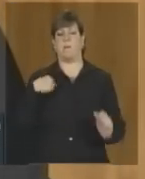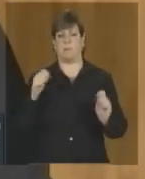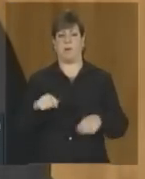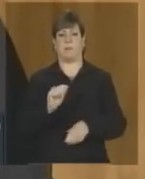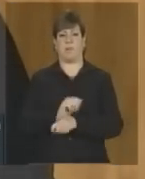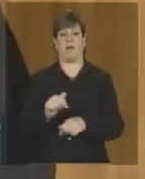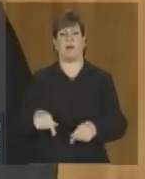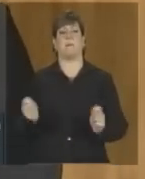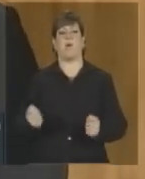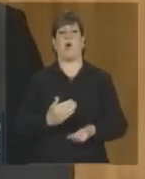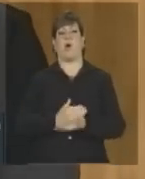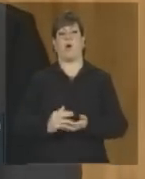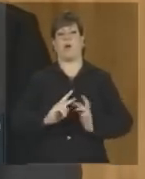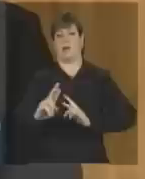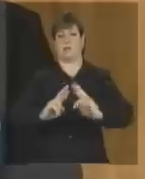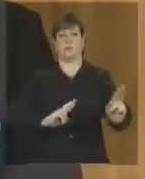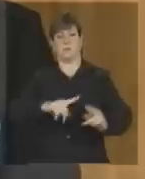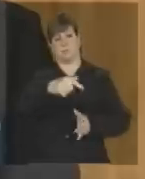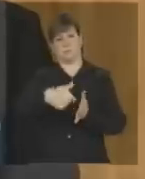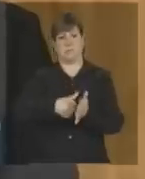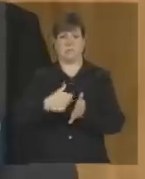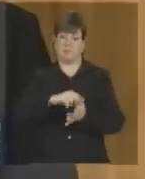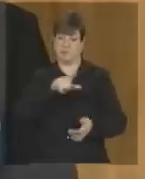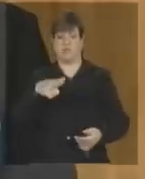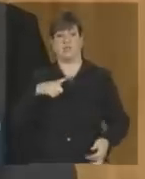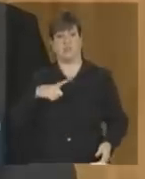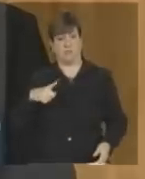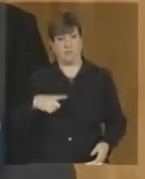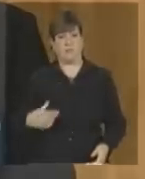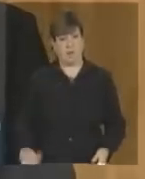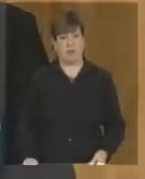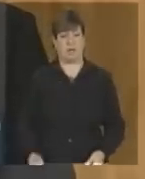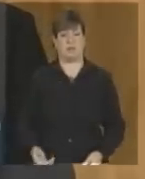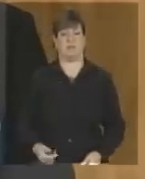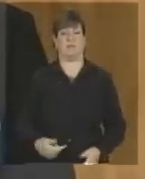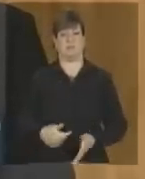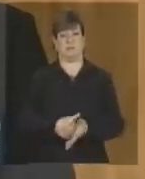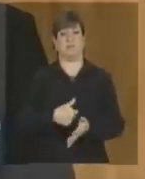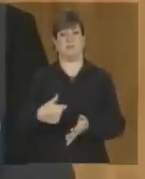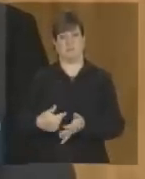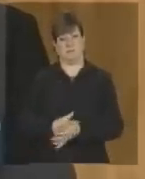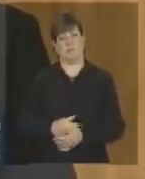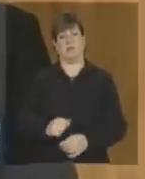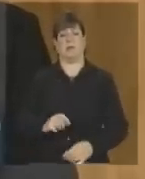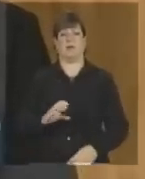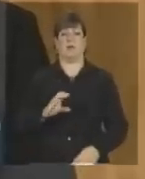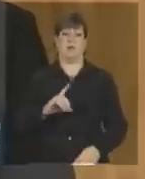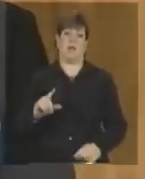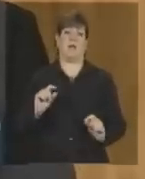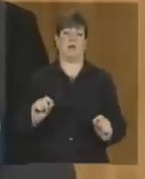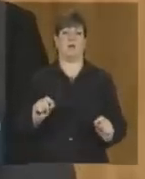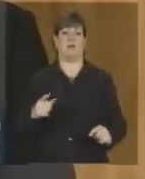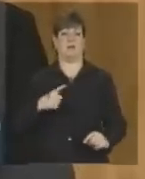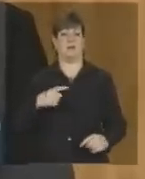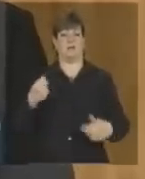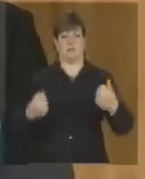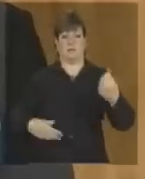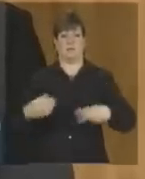podemos começar a responder perguntas, se vocês tiverem. E nós temos, é claro, tem o Maribô,